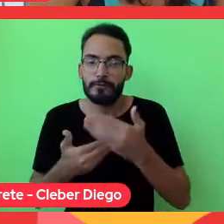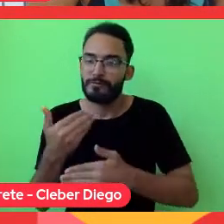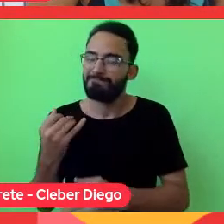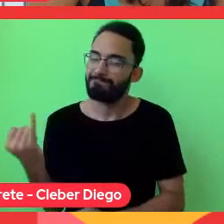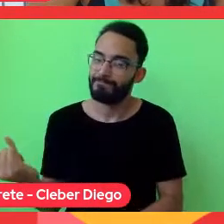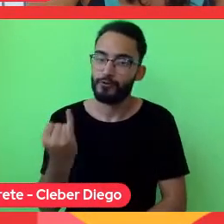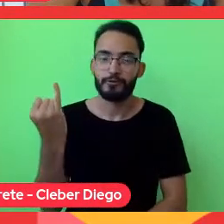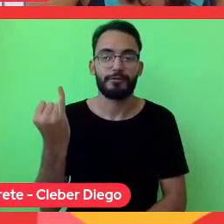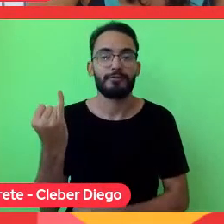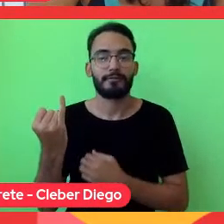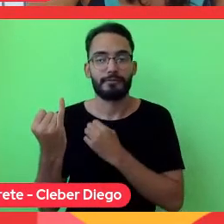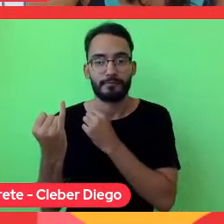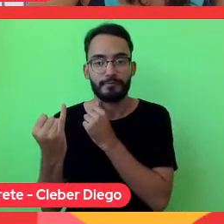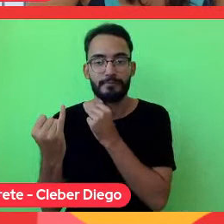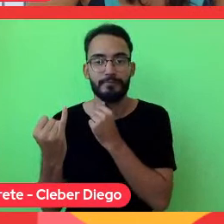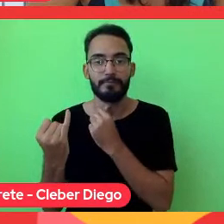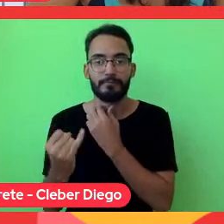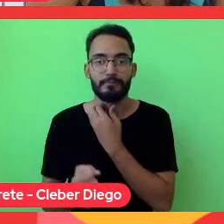fundamental.